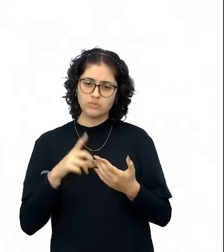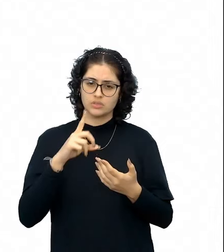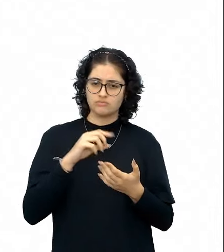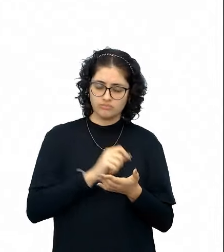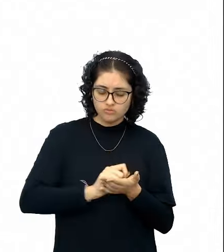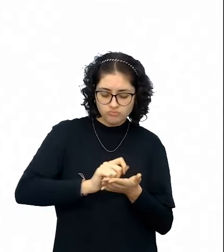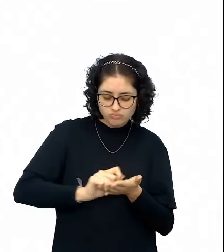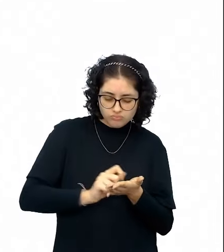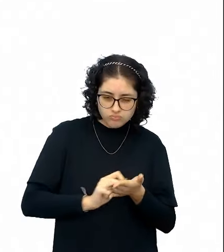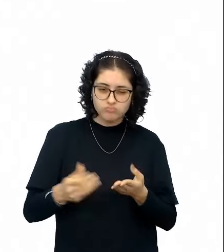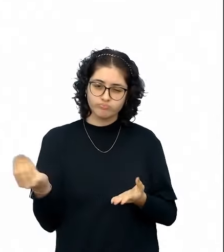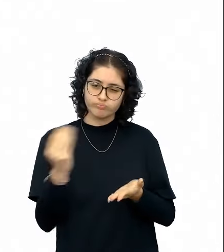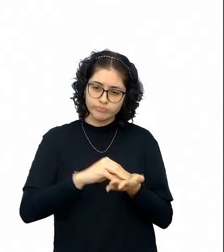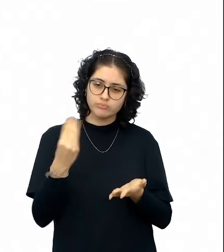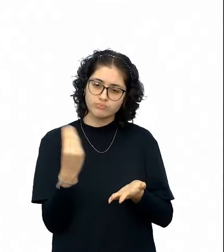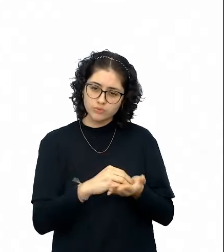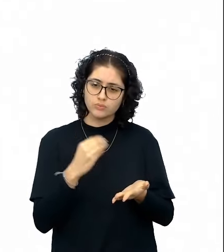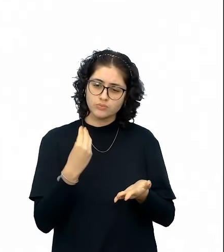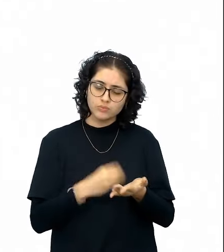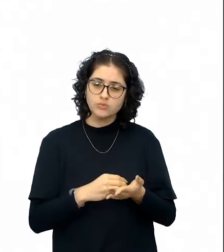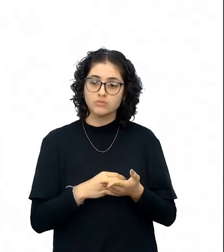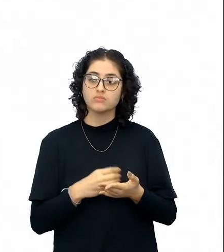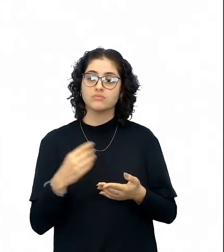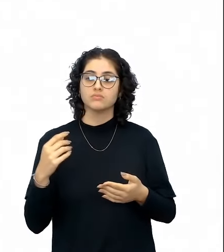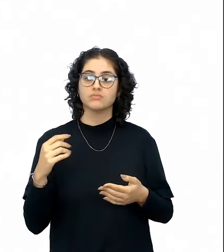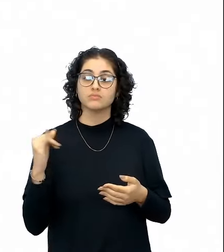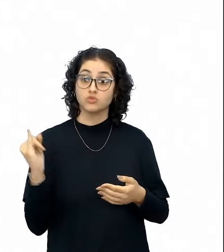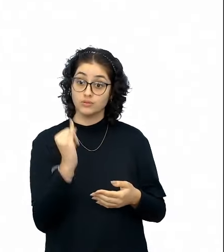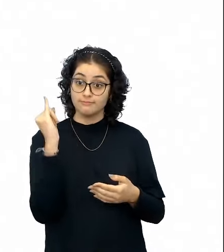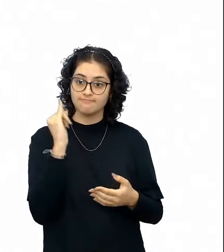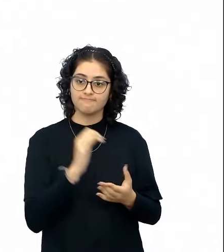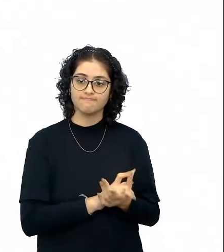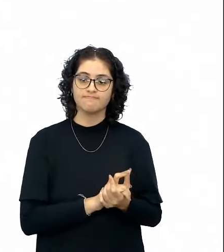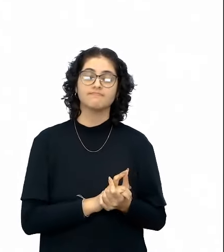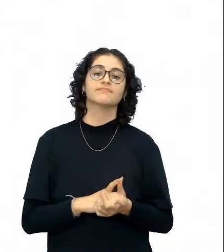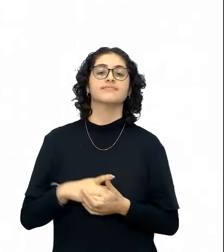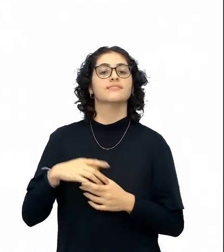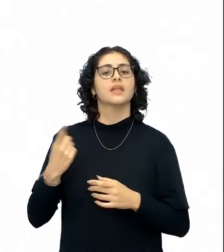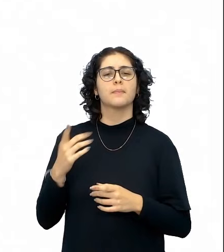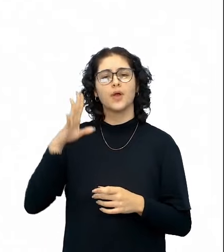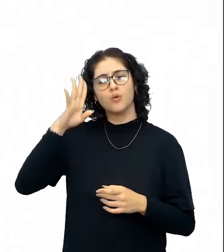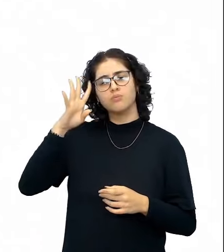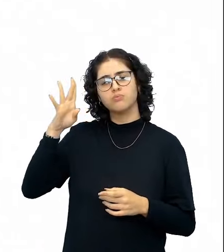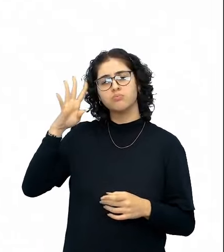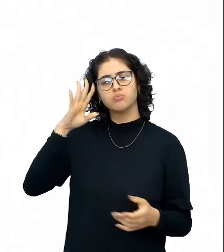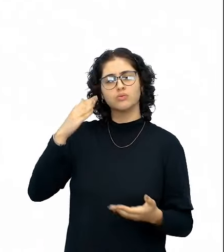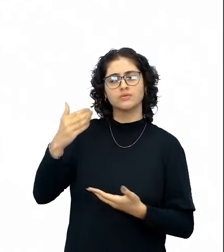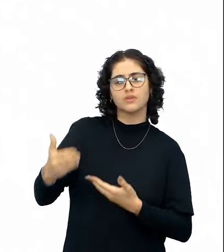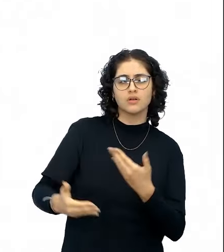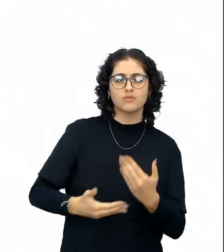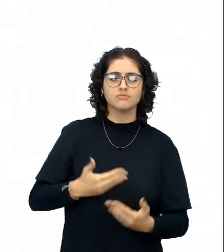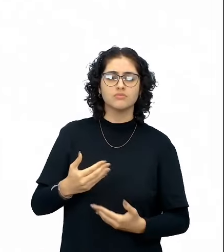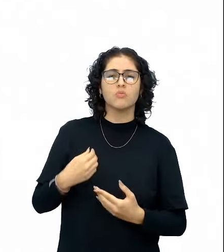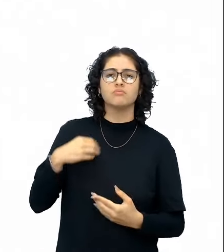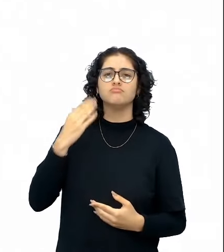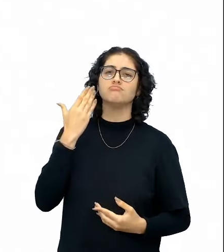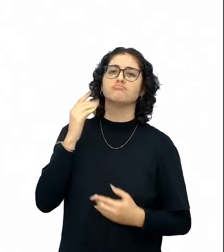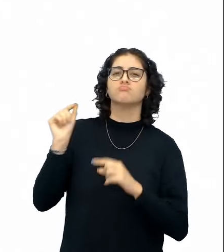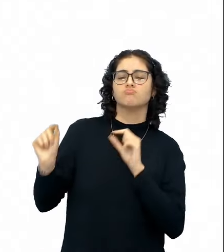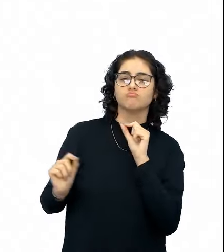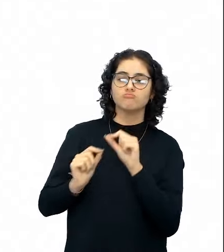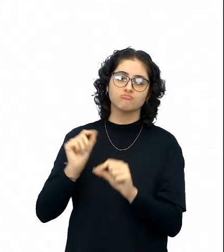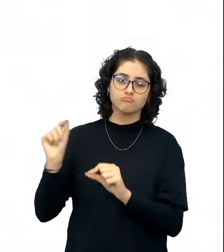folhas avulsas, sobre os principais pontos dessa formação. Segundo momento, refletir e trocar suas impressões acerca do tema